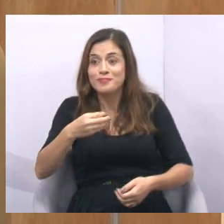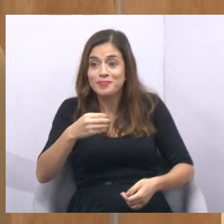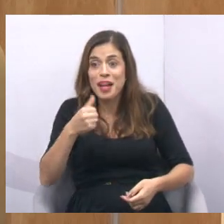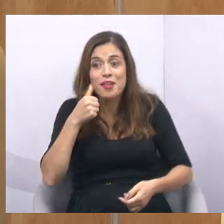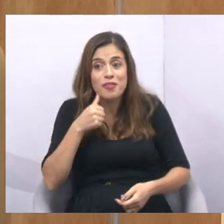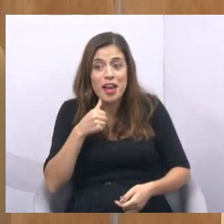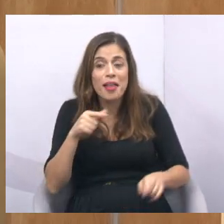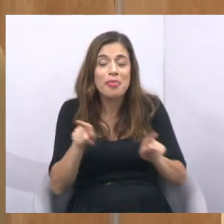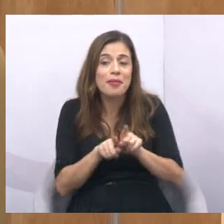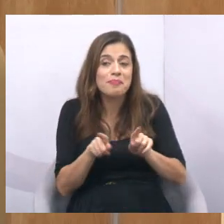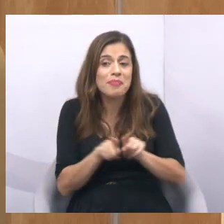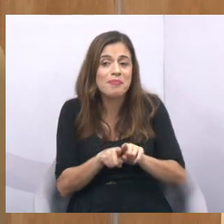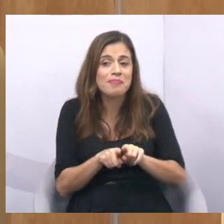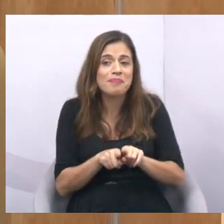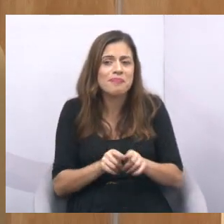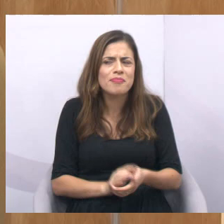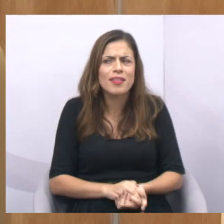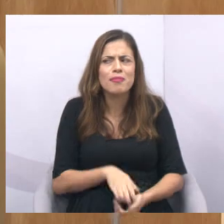sabe?